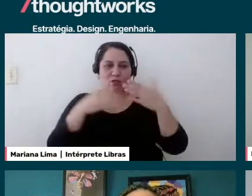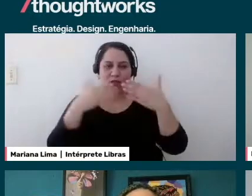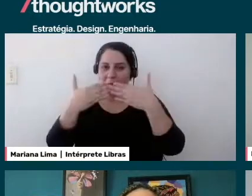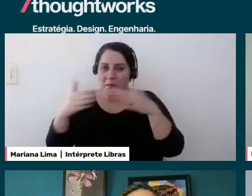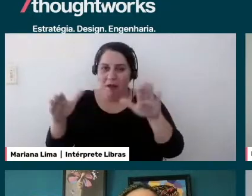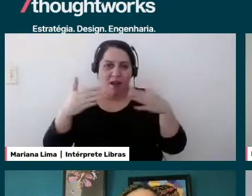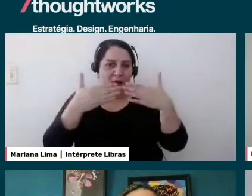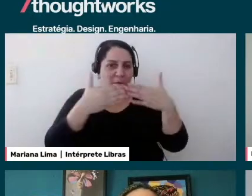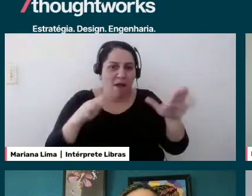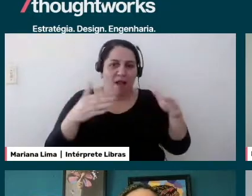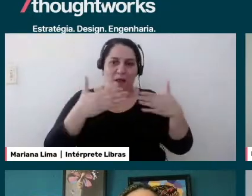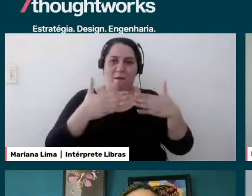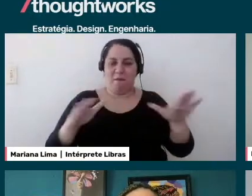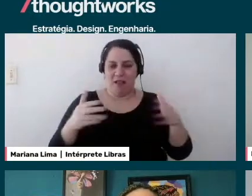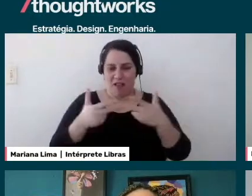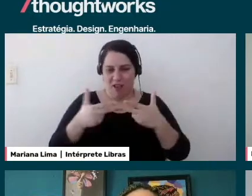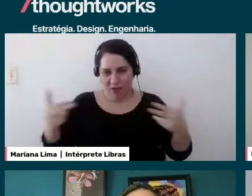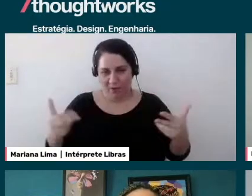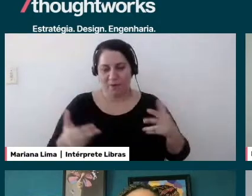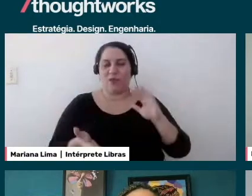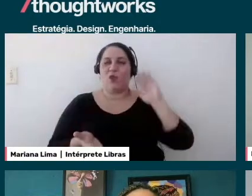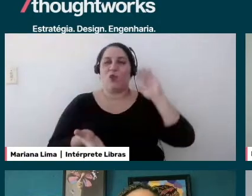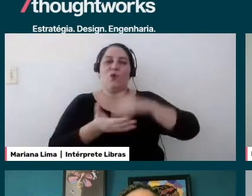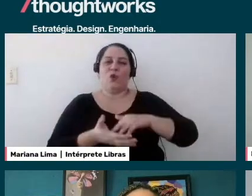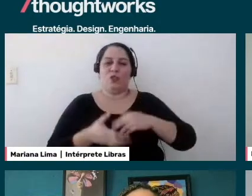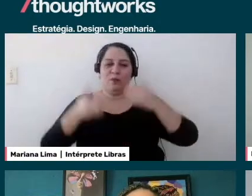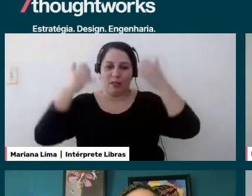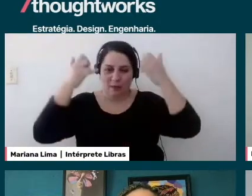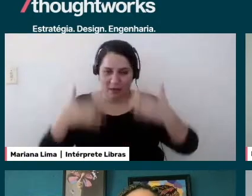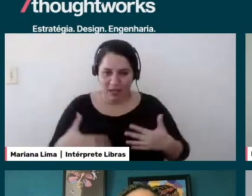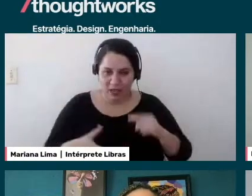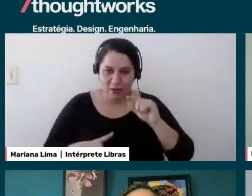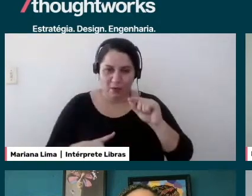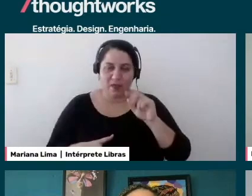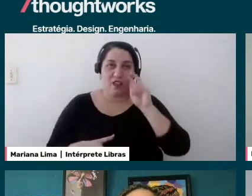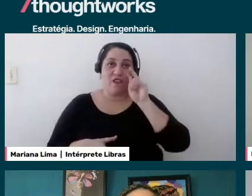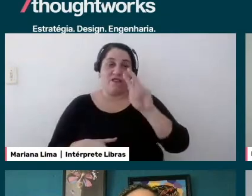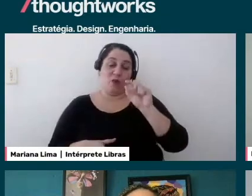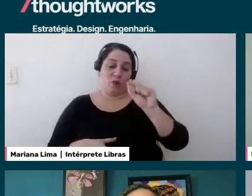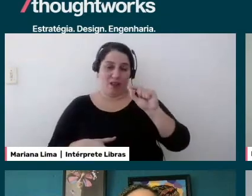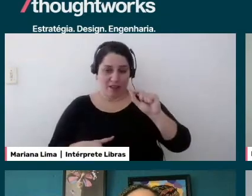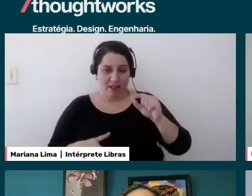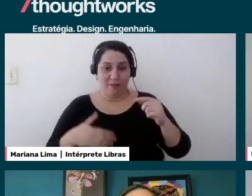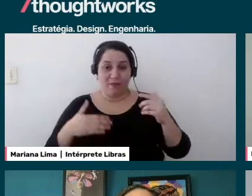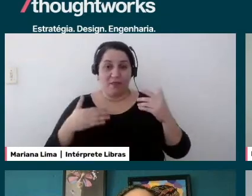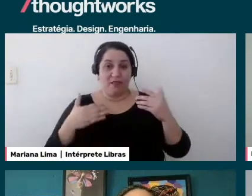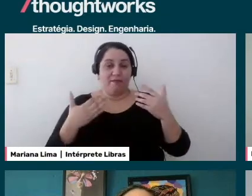sabe? E aí, por último, uma coisa que eu gosto muito eu vejo a tecnologia, a